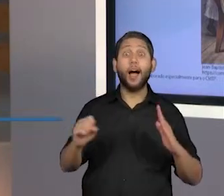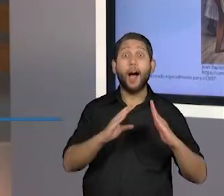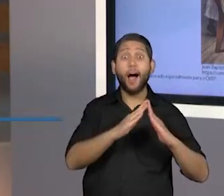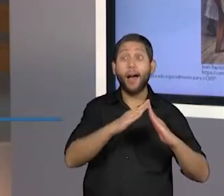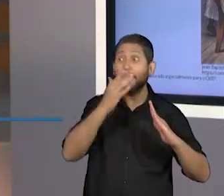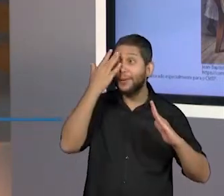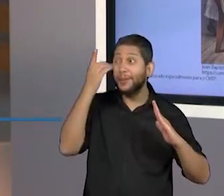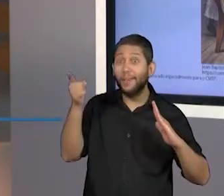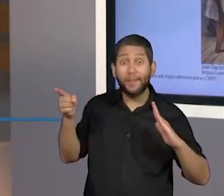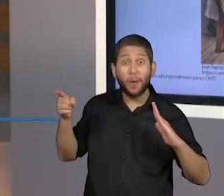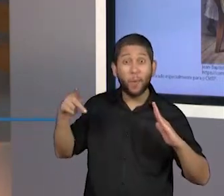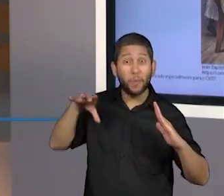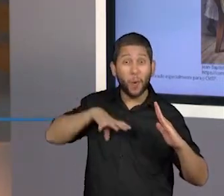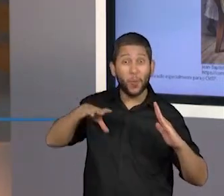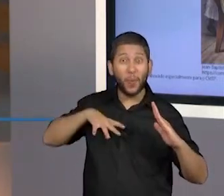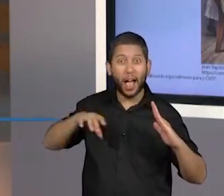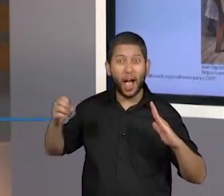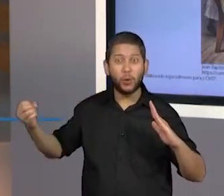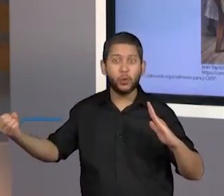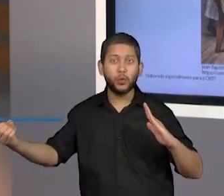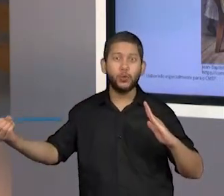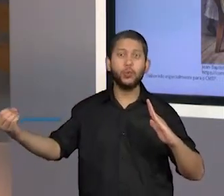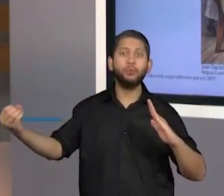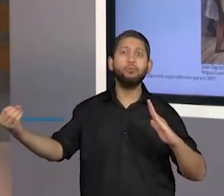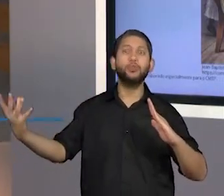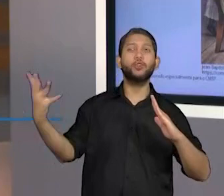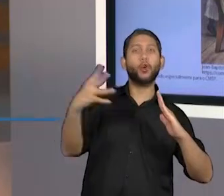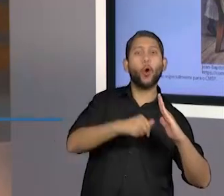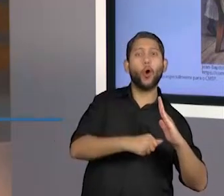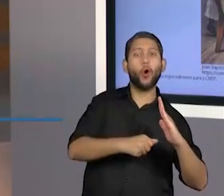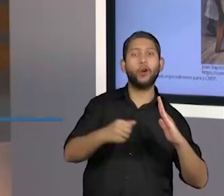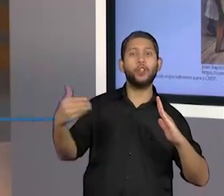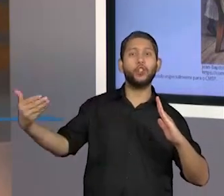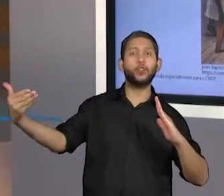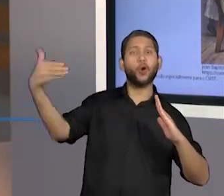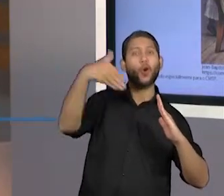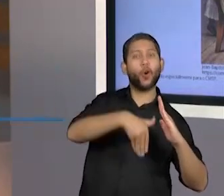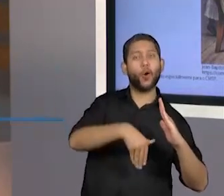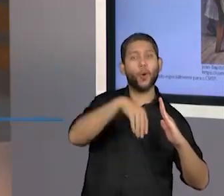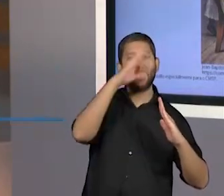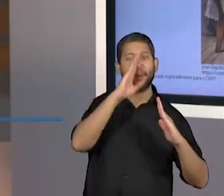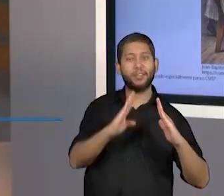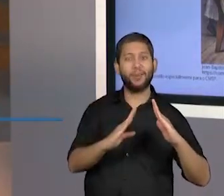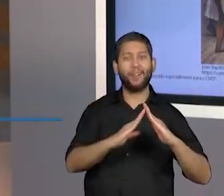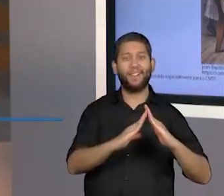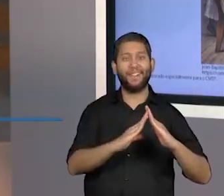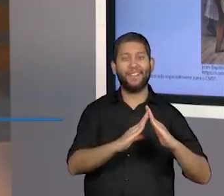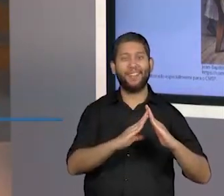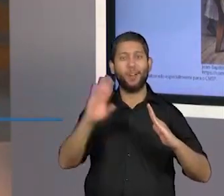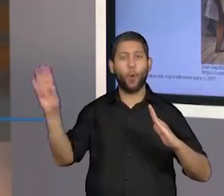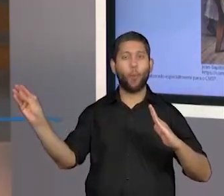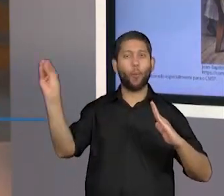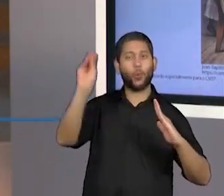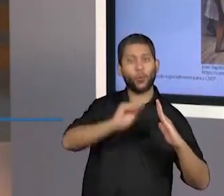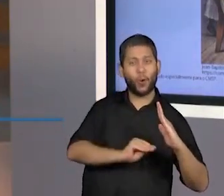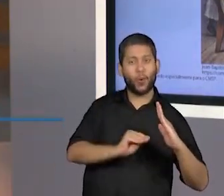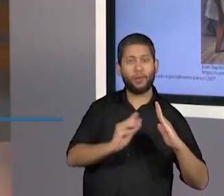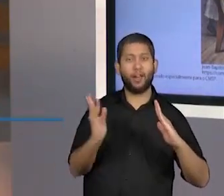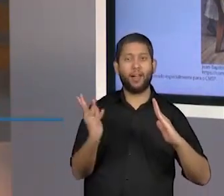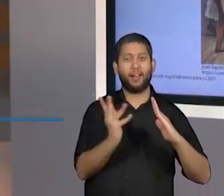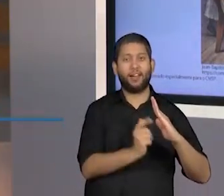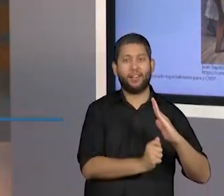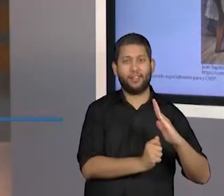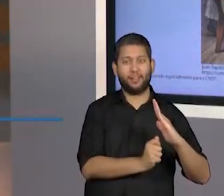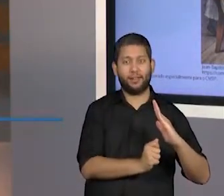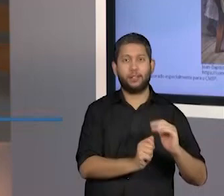aí dos escravizados chegando da África para o Brasil. Então, ok, professor. Então, tanto os